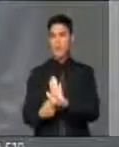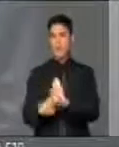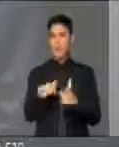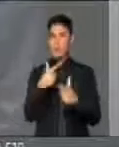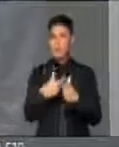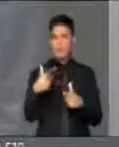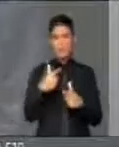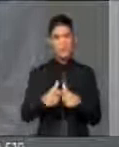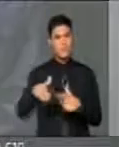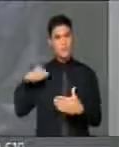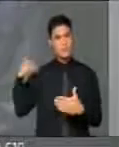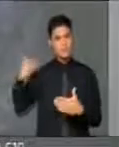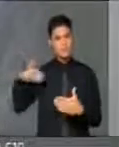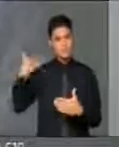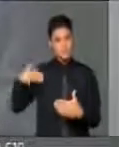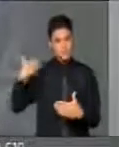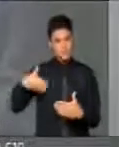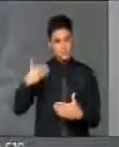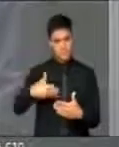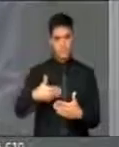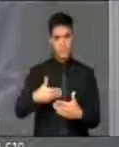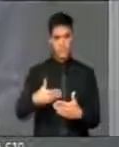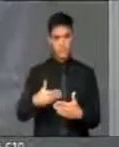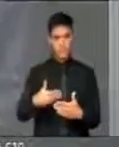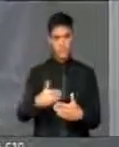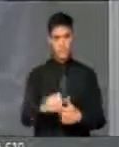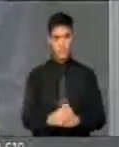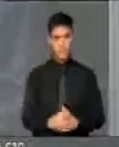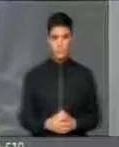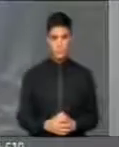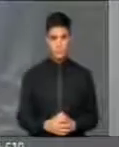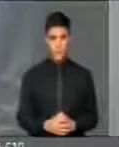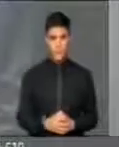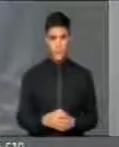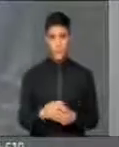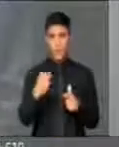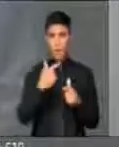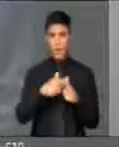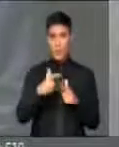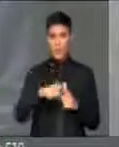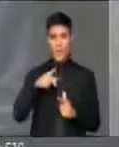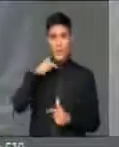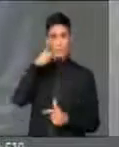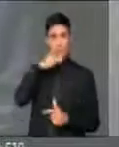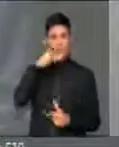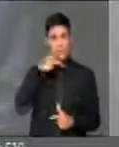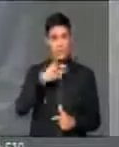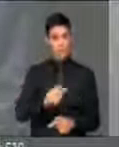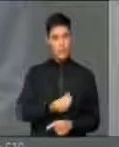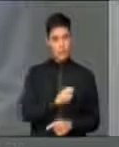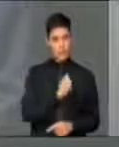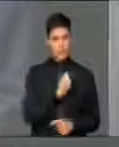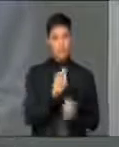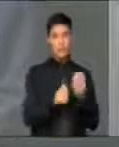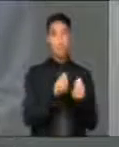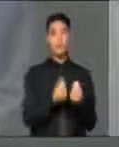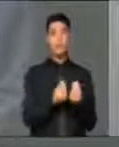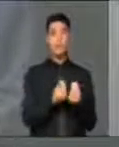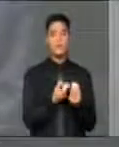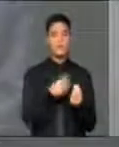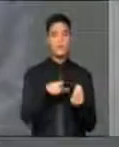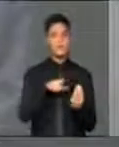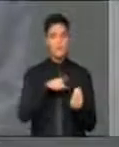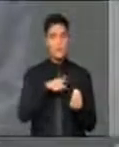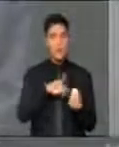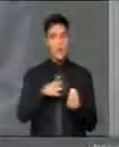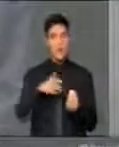ao longo de muitos anos que o Brasil vai ter. A crise política está presente na transformação da atividade política